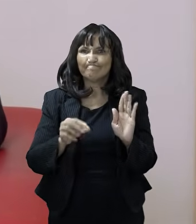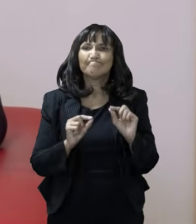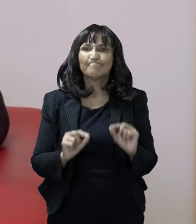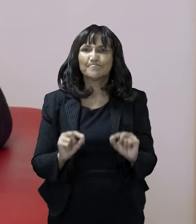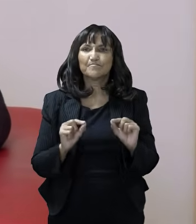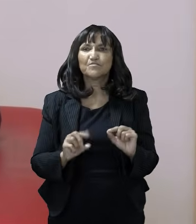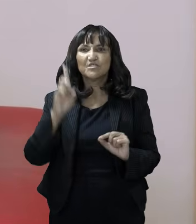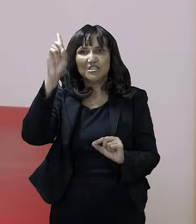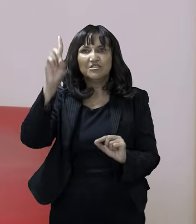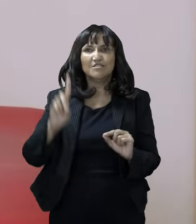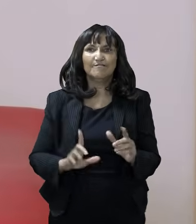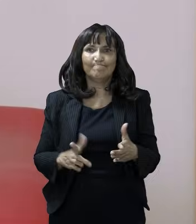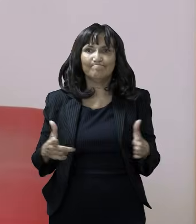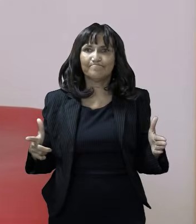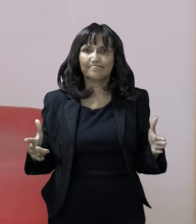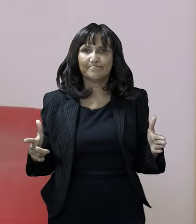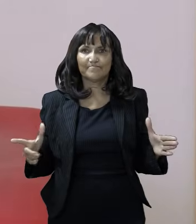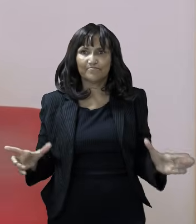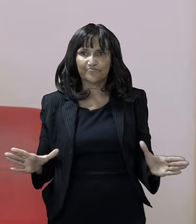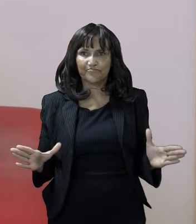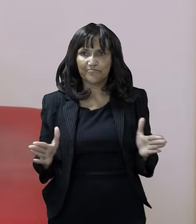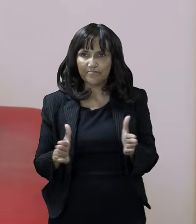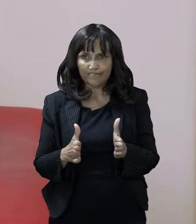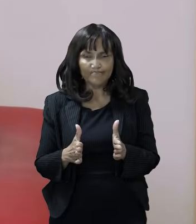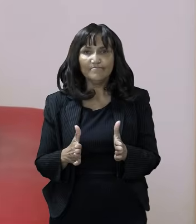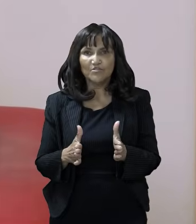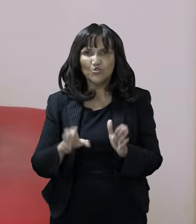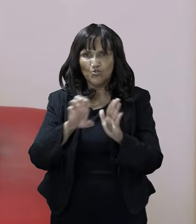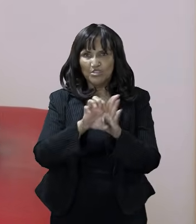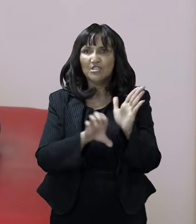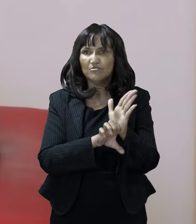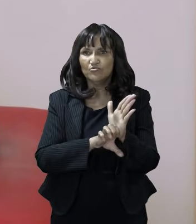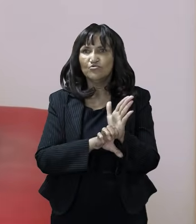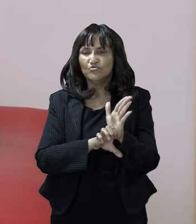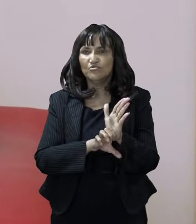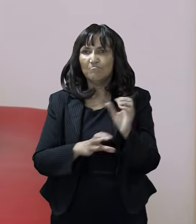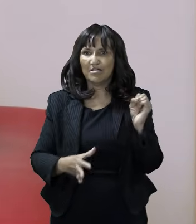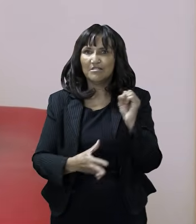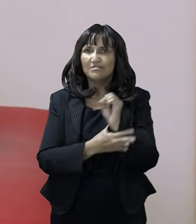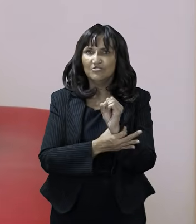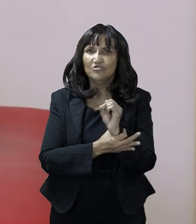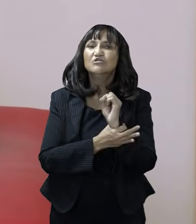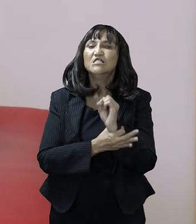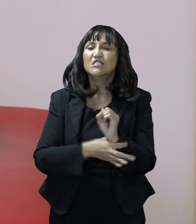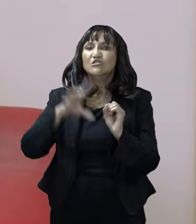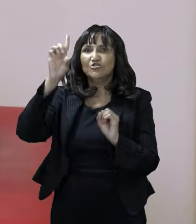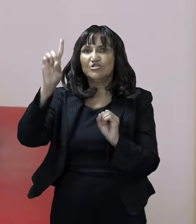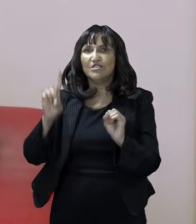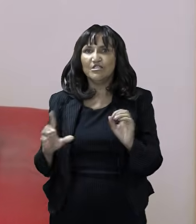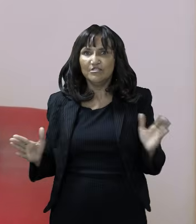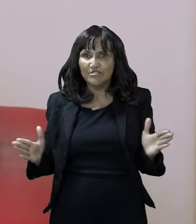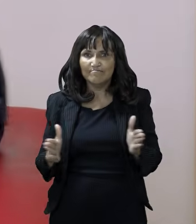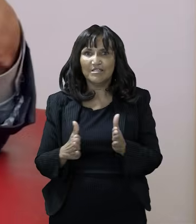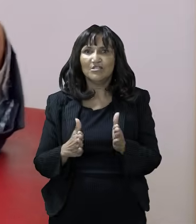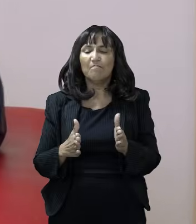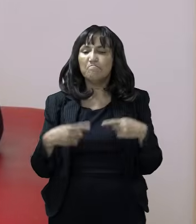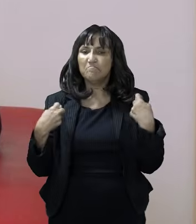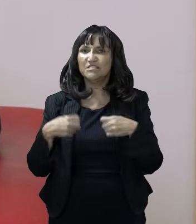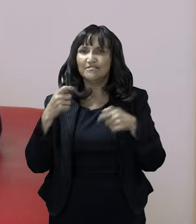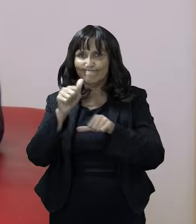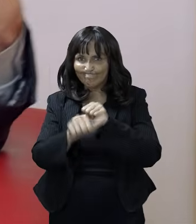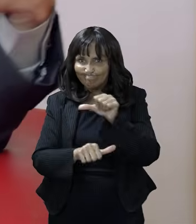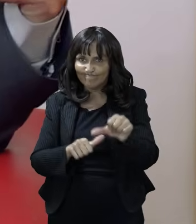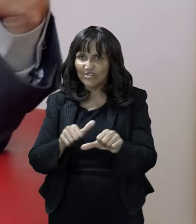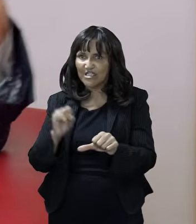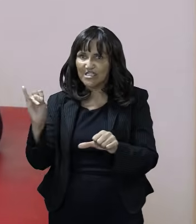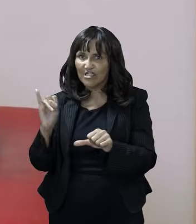Não é direito de maioria, mas direito de minoria. Quando você fala de estatuto, é para garantir direito de minorias. Então, precisamos atualizar. E nós